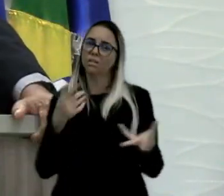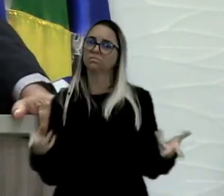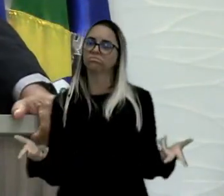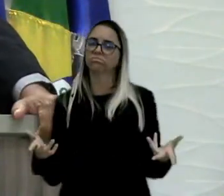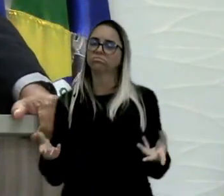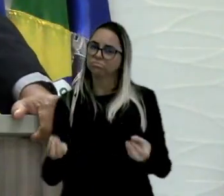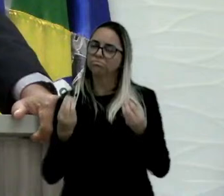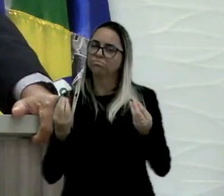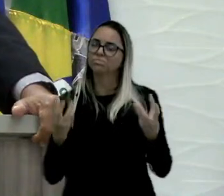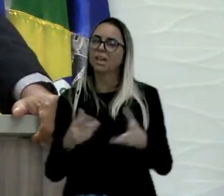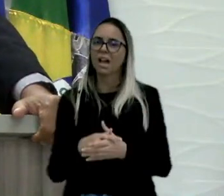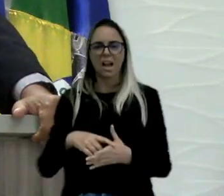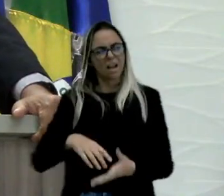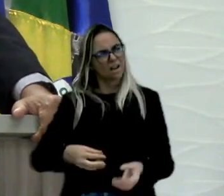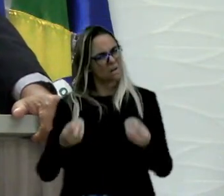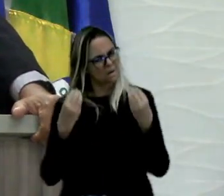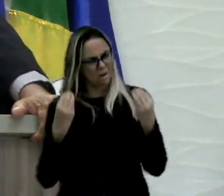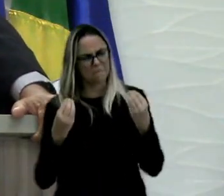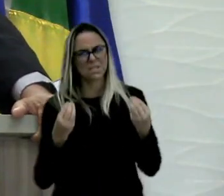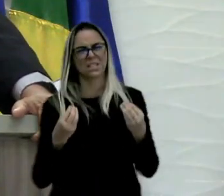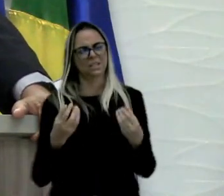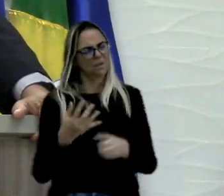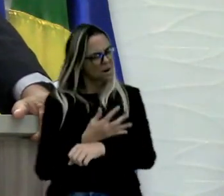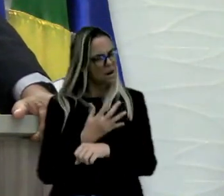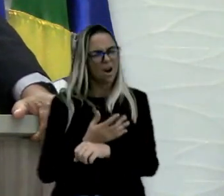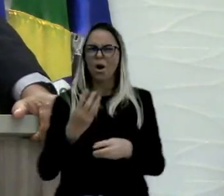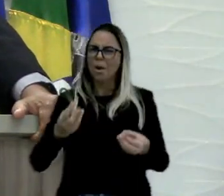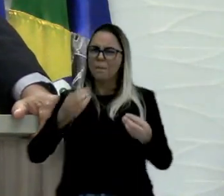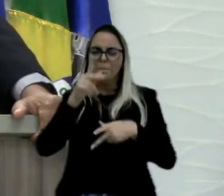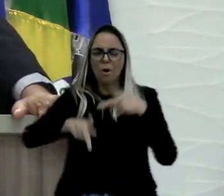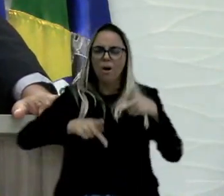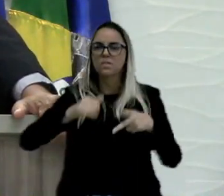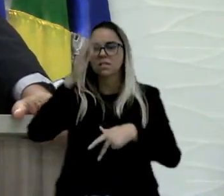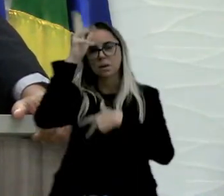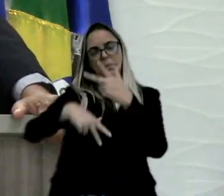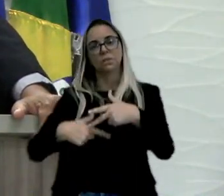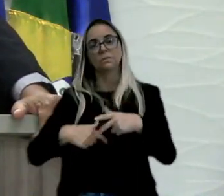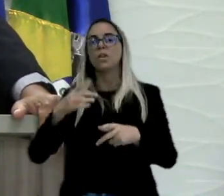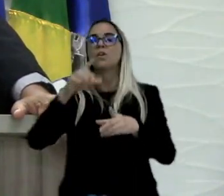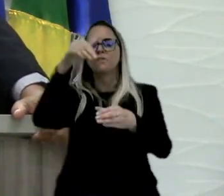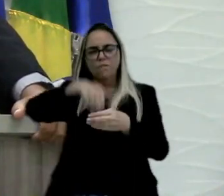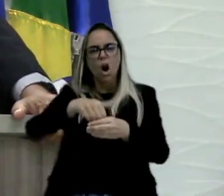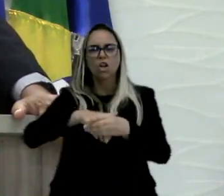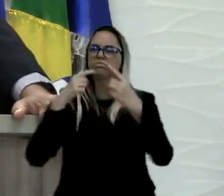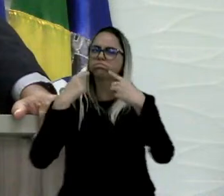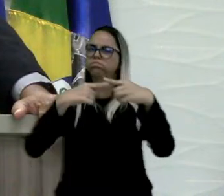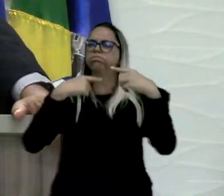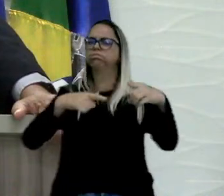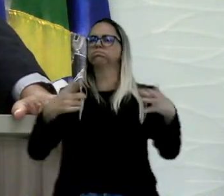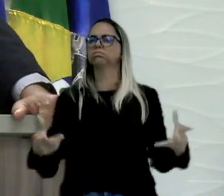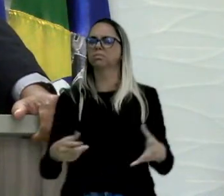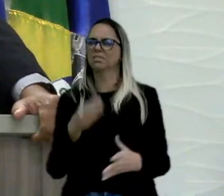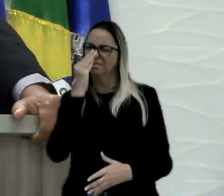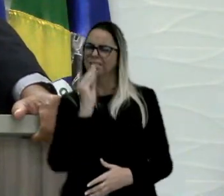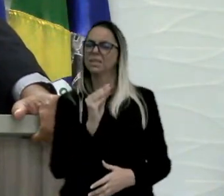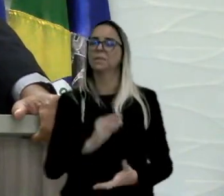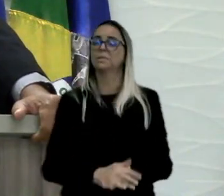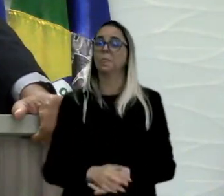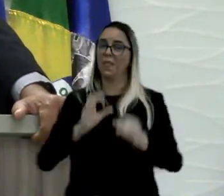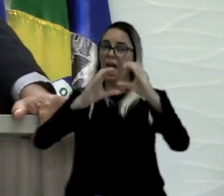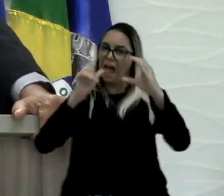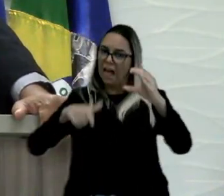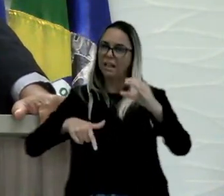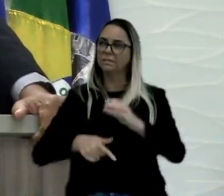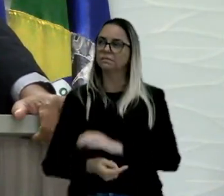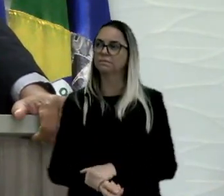isso aí é um absurdo pro povo soet o Vot Rep É por isso vossa excelência Eu queria que a